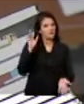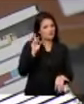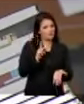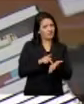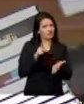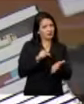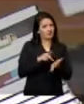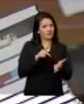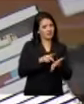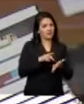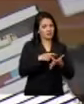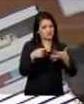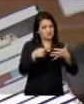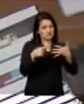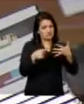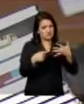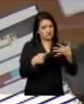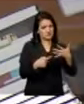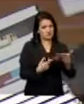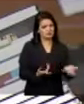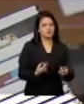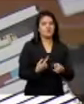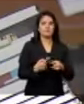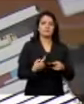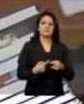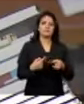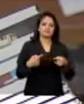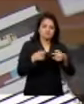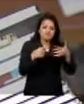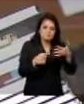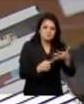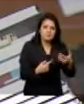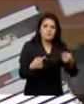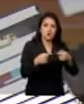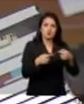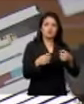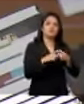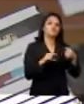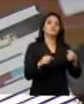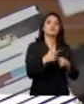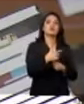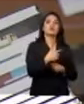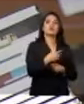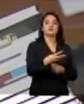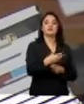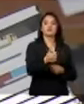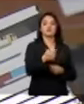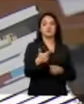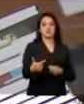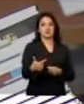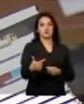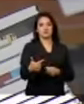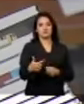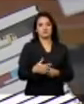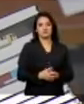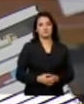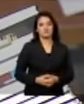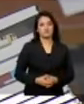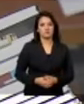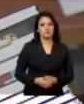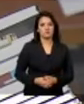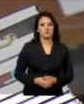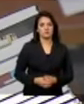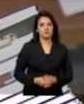Bombril, o 312 do Código de Processo Penal, verdadeiramente enquadráveis no